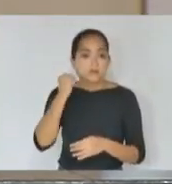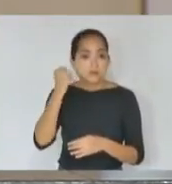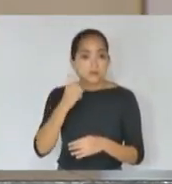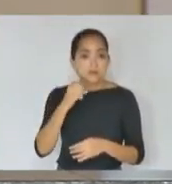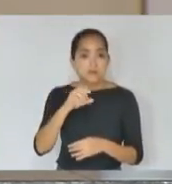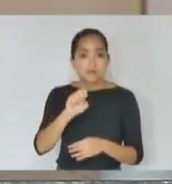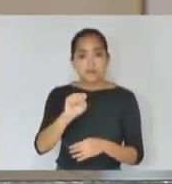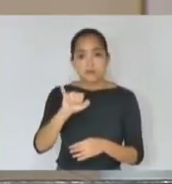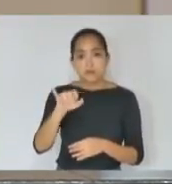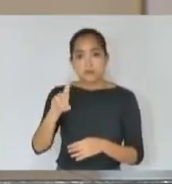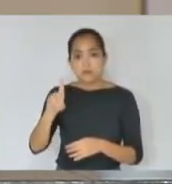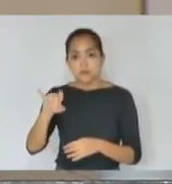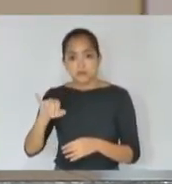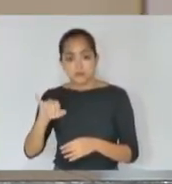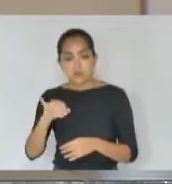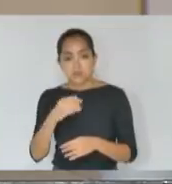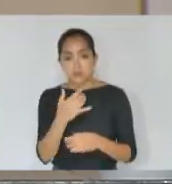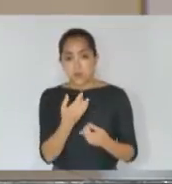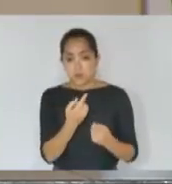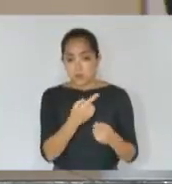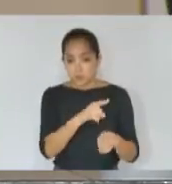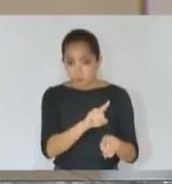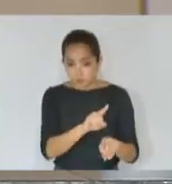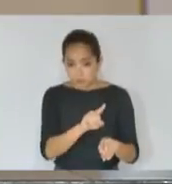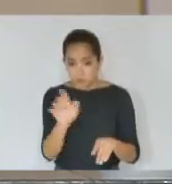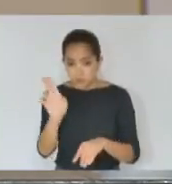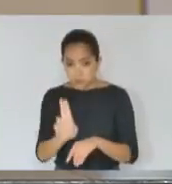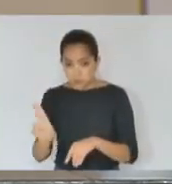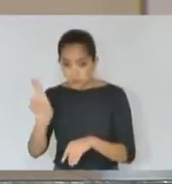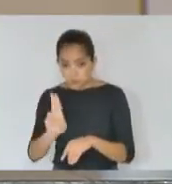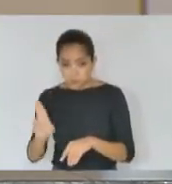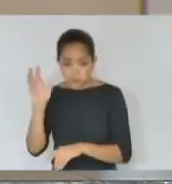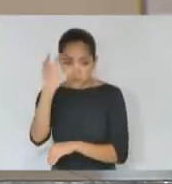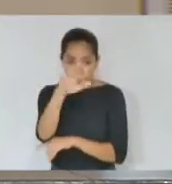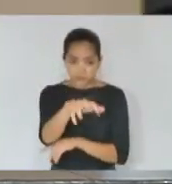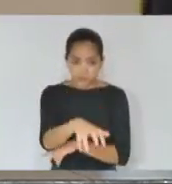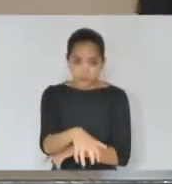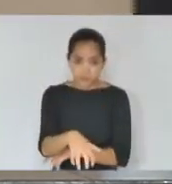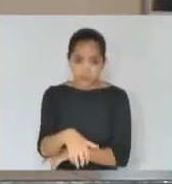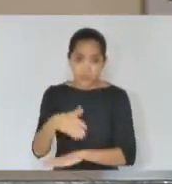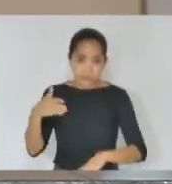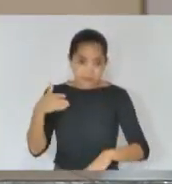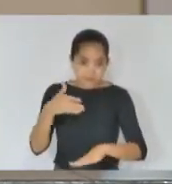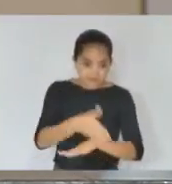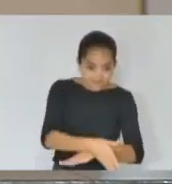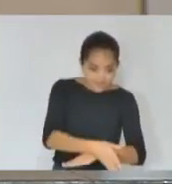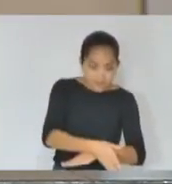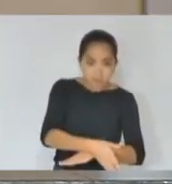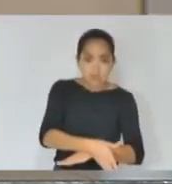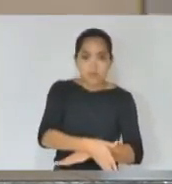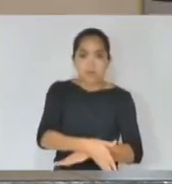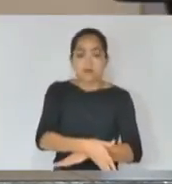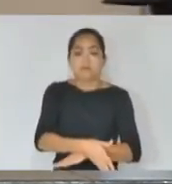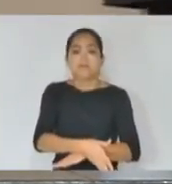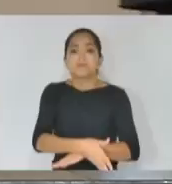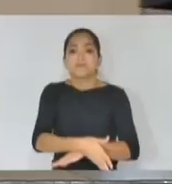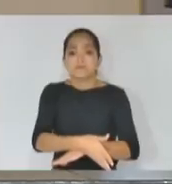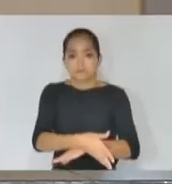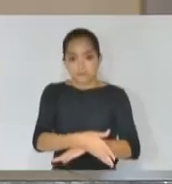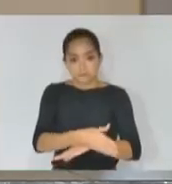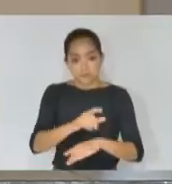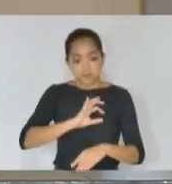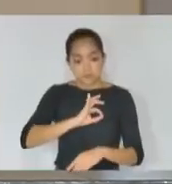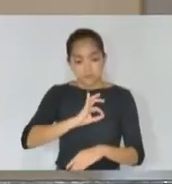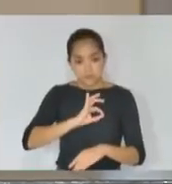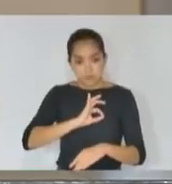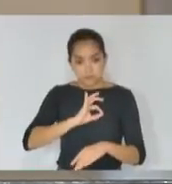Gomes repúdio à atitude pelo uso de uma retroescavadeira para tentar entrar em um batalhão onde policiais militares estavam amotinados